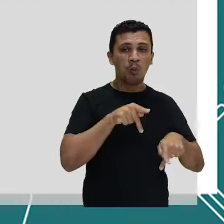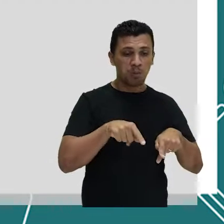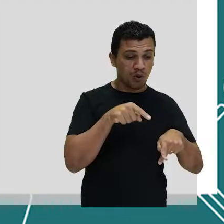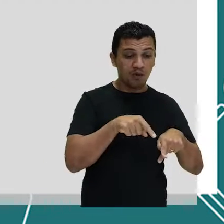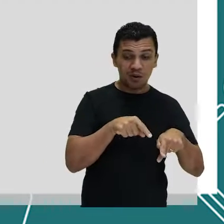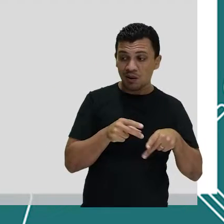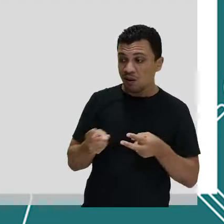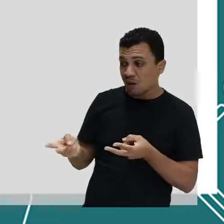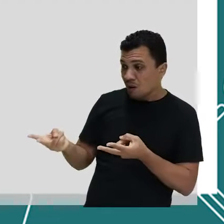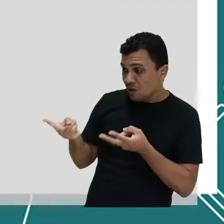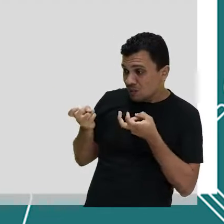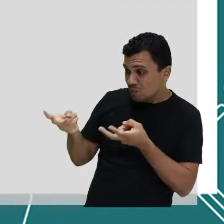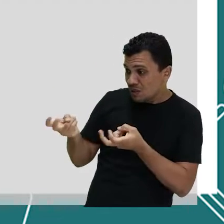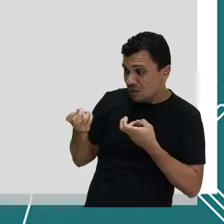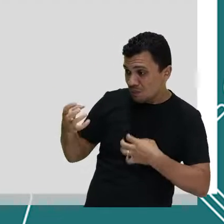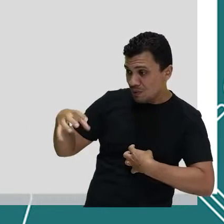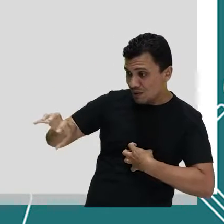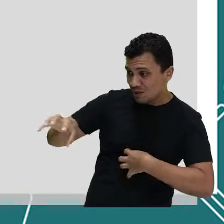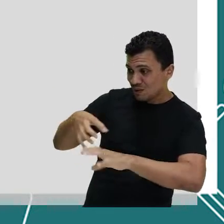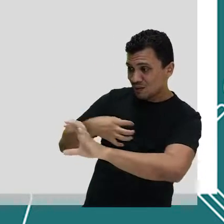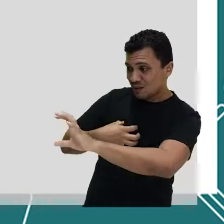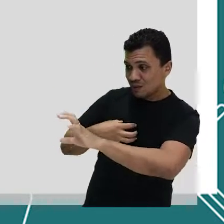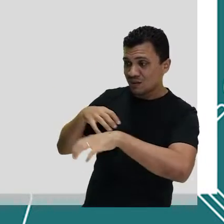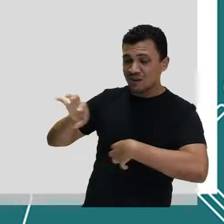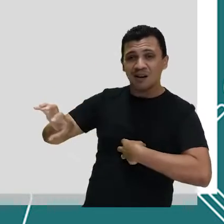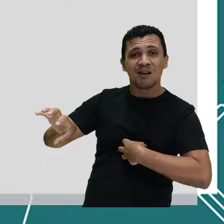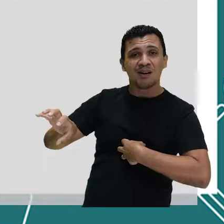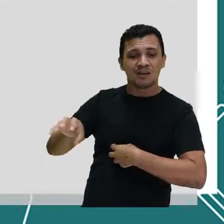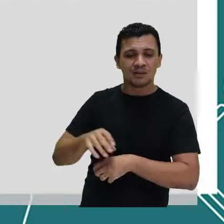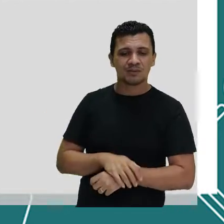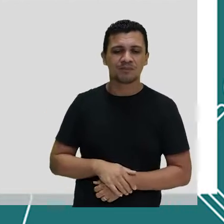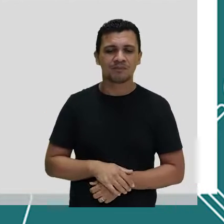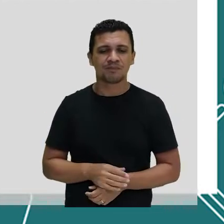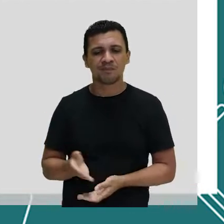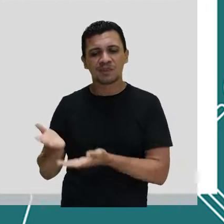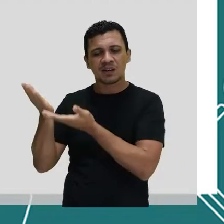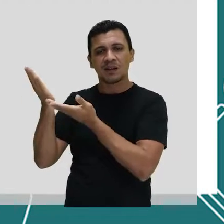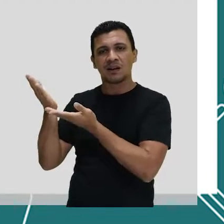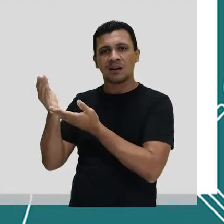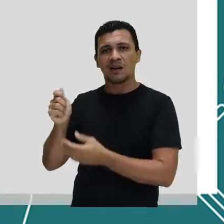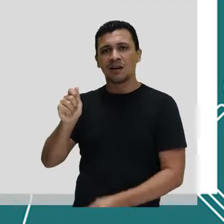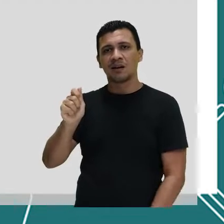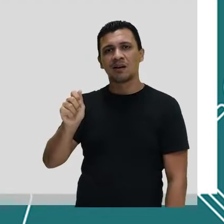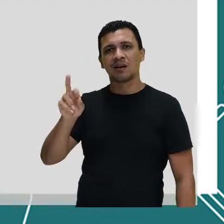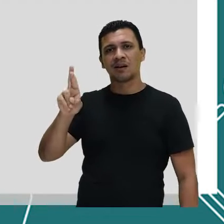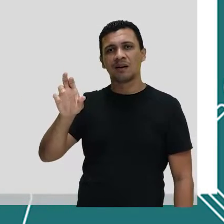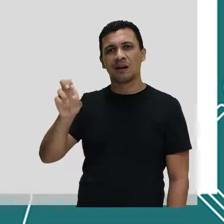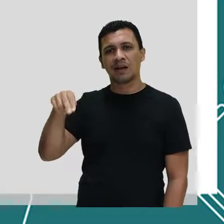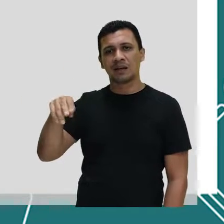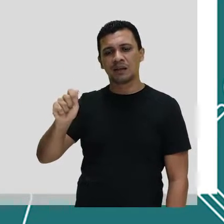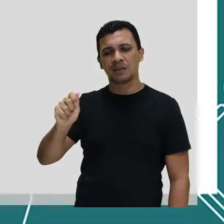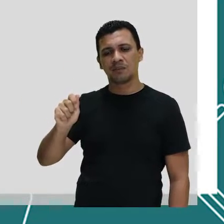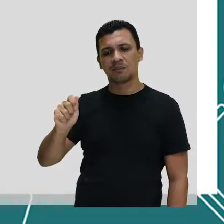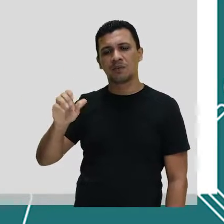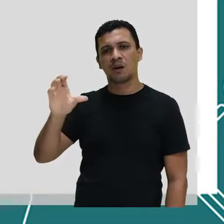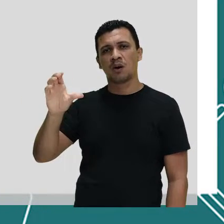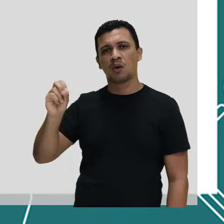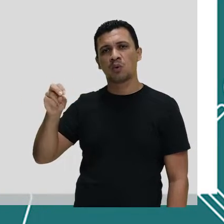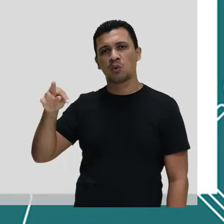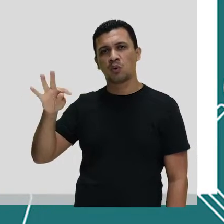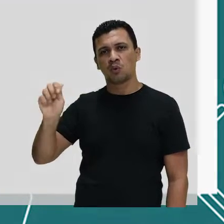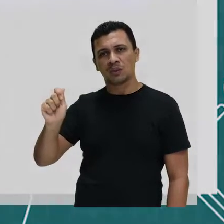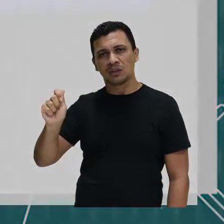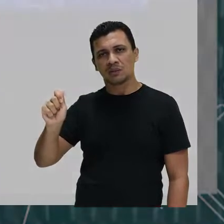então, isso era inusitado. Uma das peças chama-se Arena contra Zumbi, onde eles vão discutir sobre a